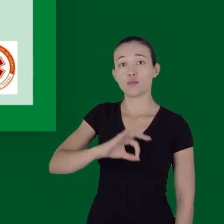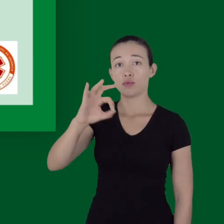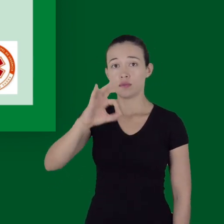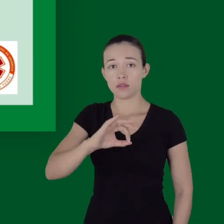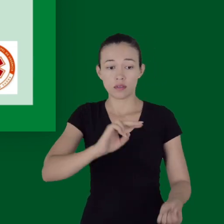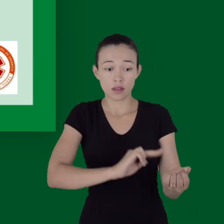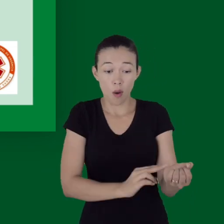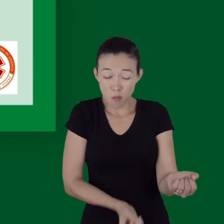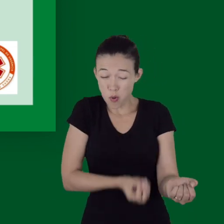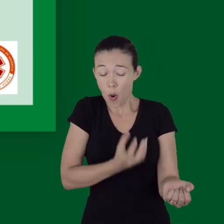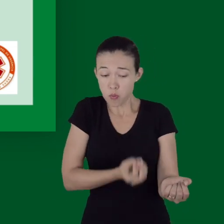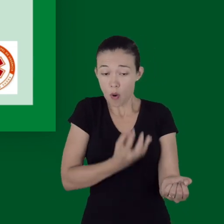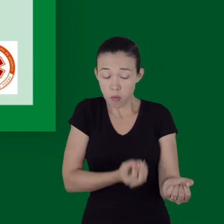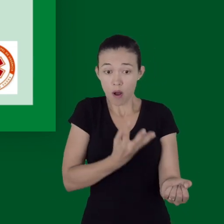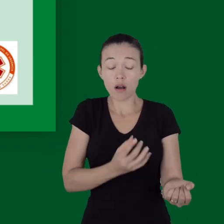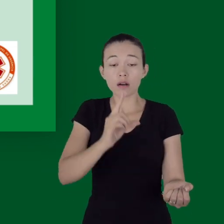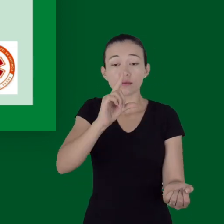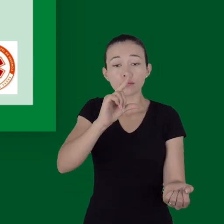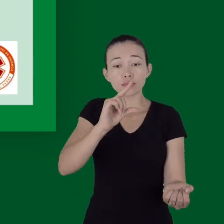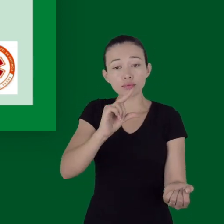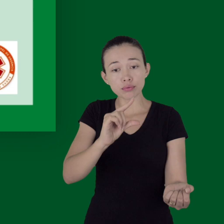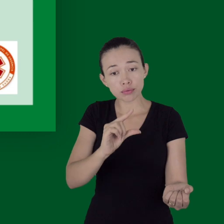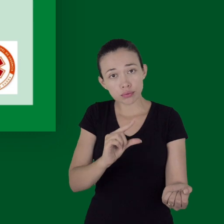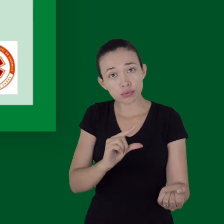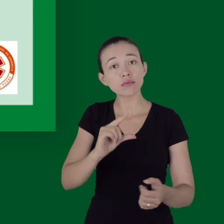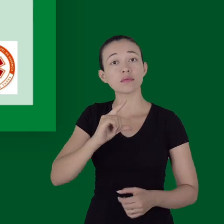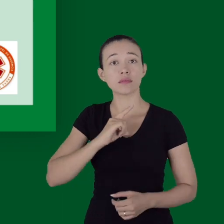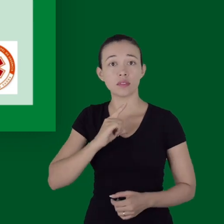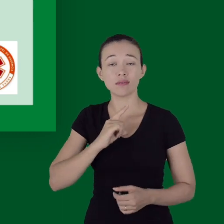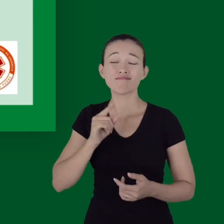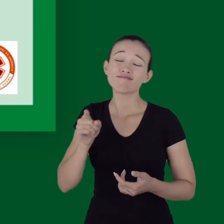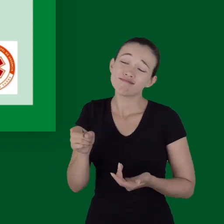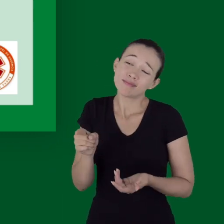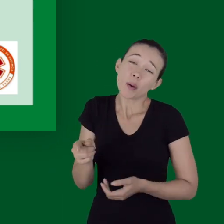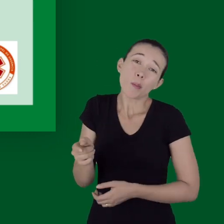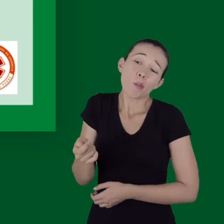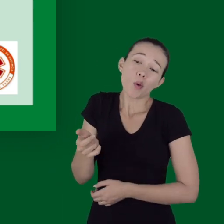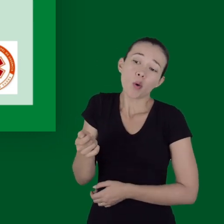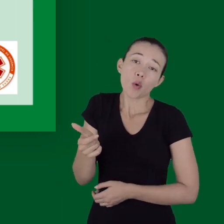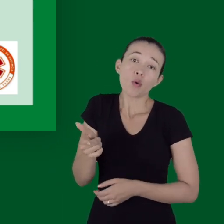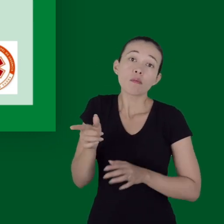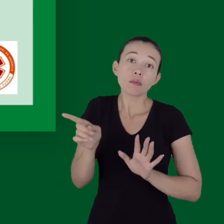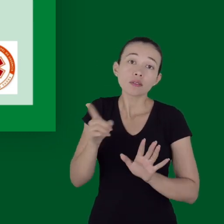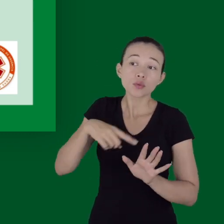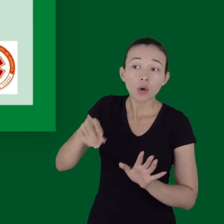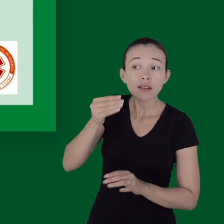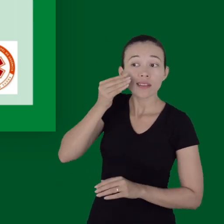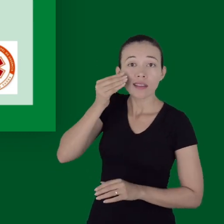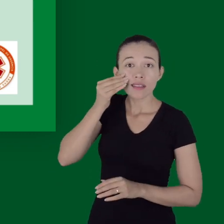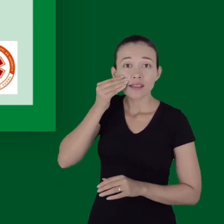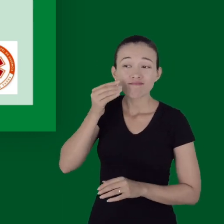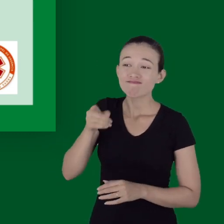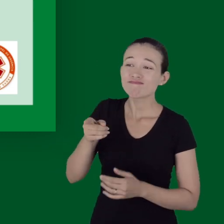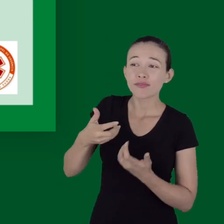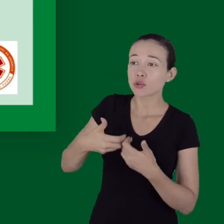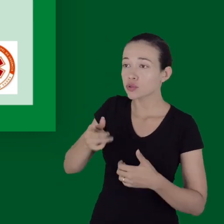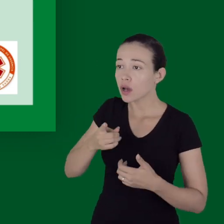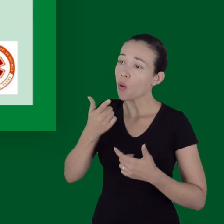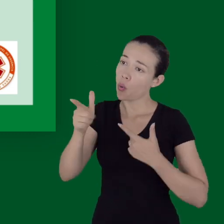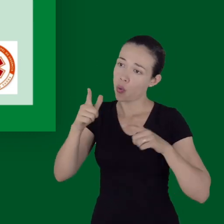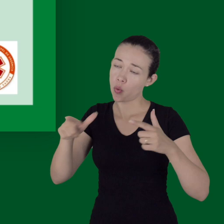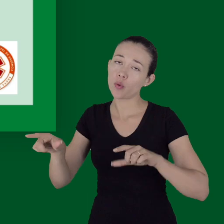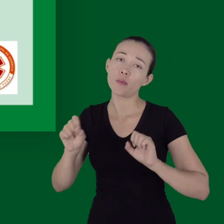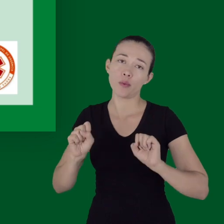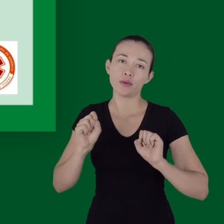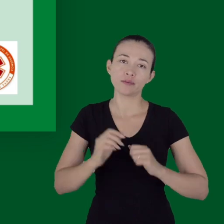até 40%, né? É uma taxa ainda baixa, mas a gente sempre pode tentar e se não funcionar, a gente ainda tem